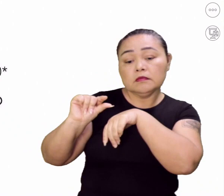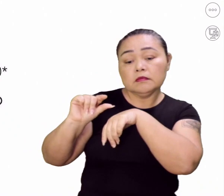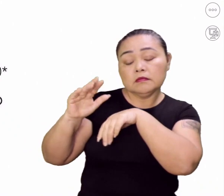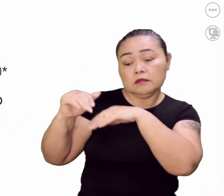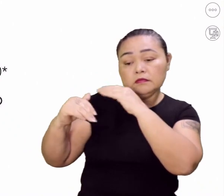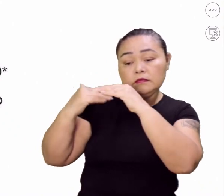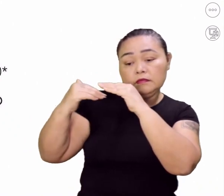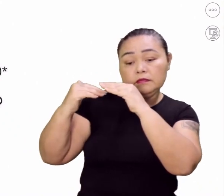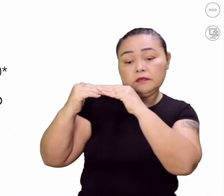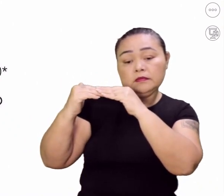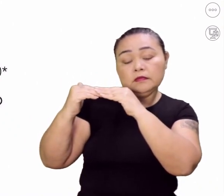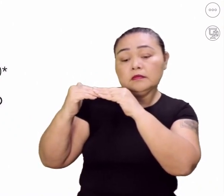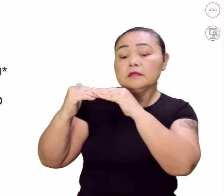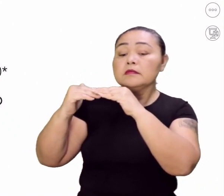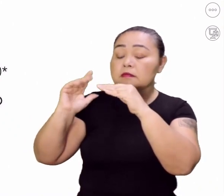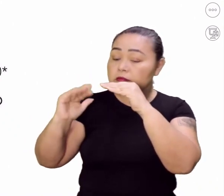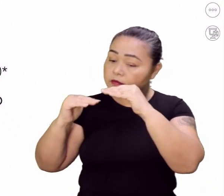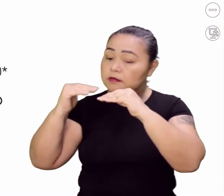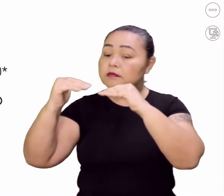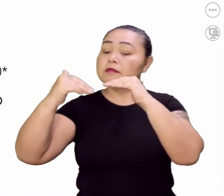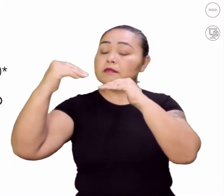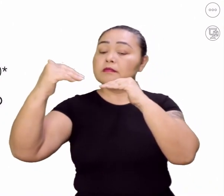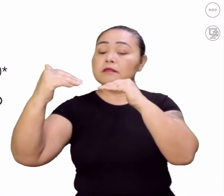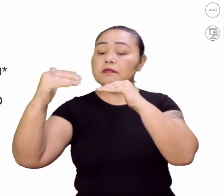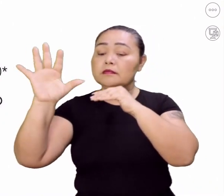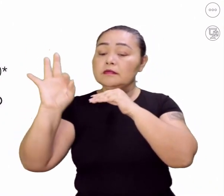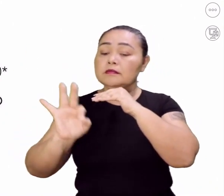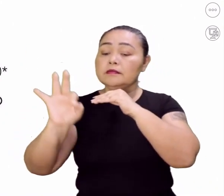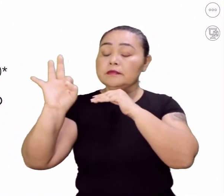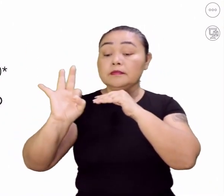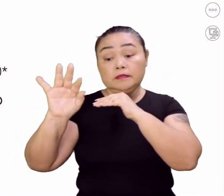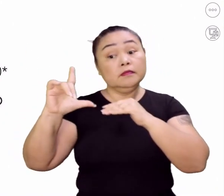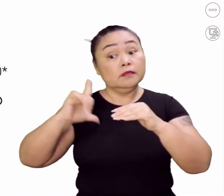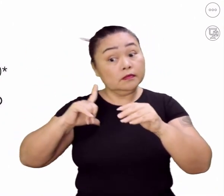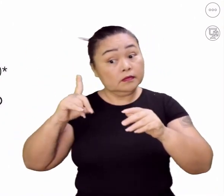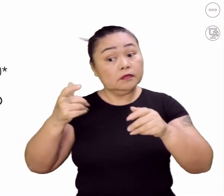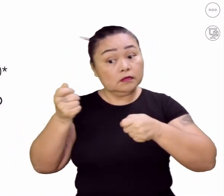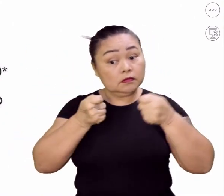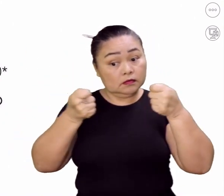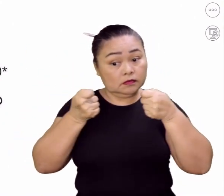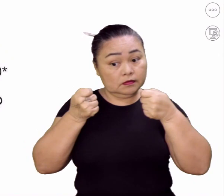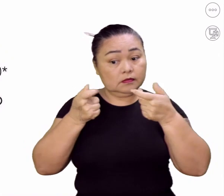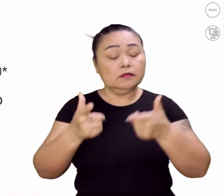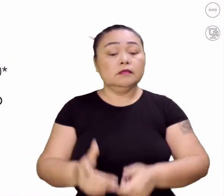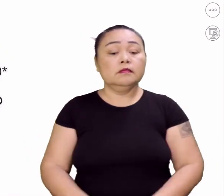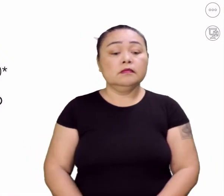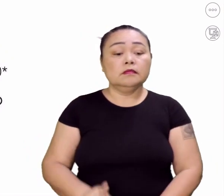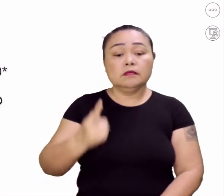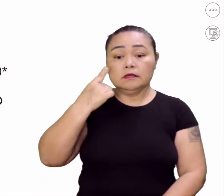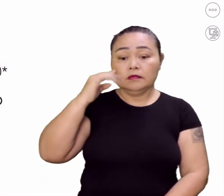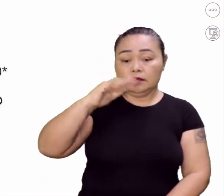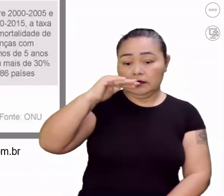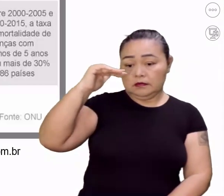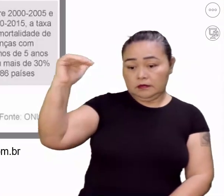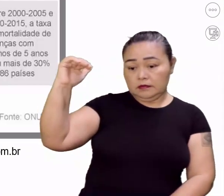são subdesenvolvidos ainda com elevadas taxas, Exatamente. apesar do controle. Exatamente. A linha deles está ali em